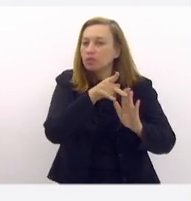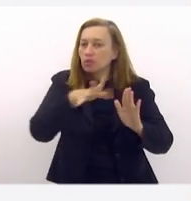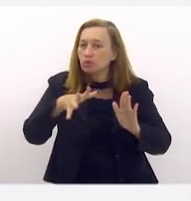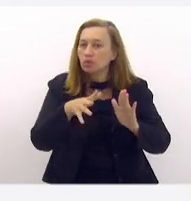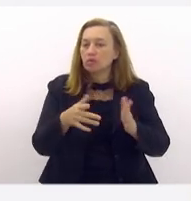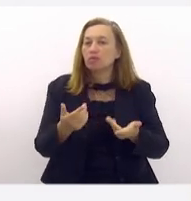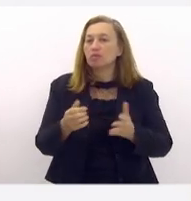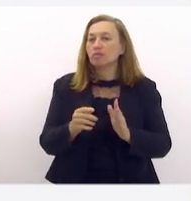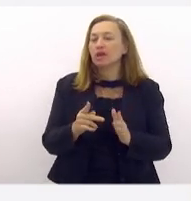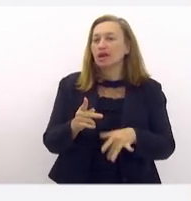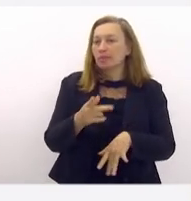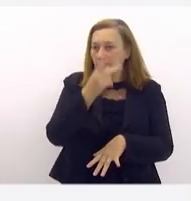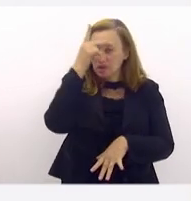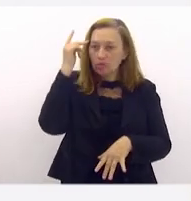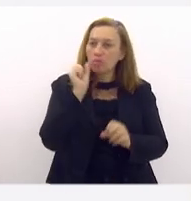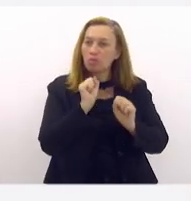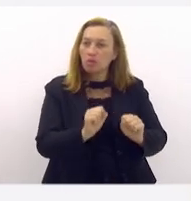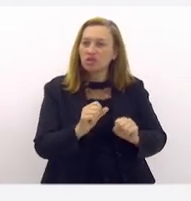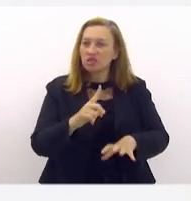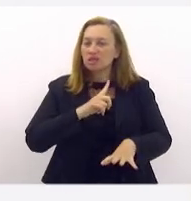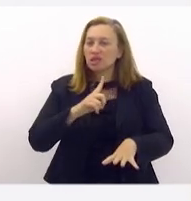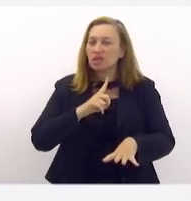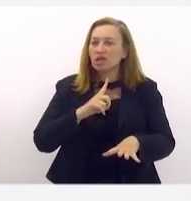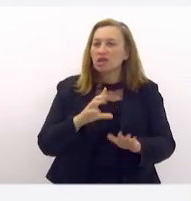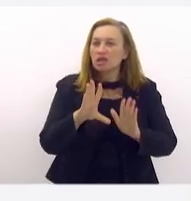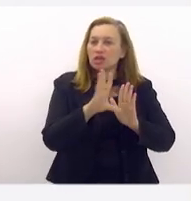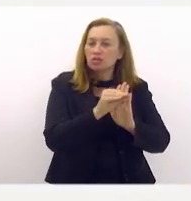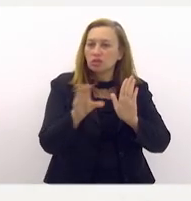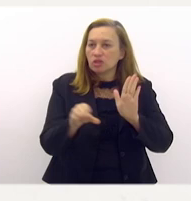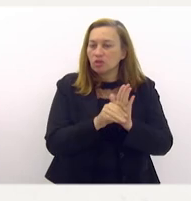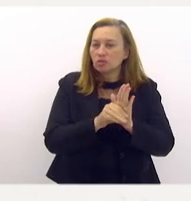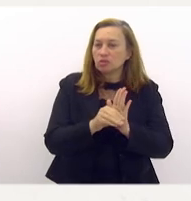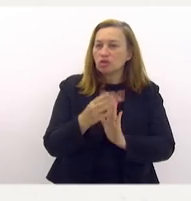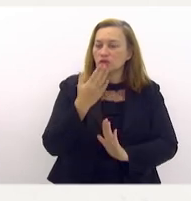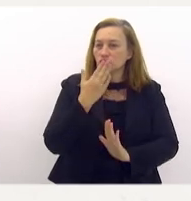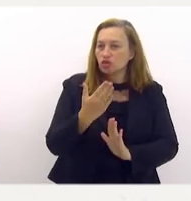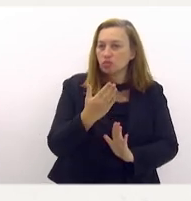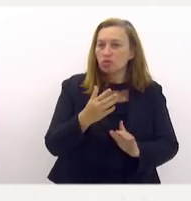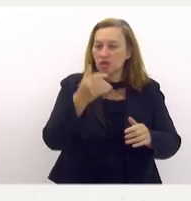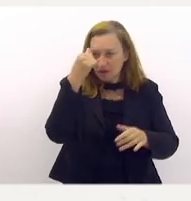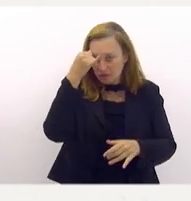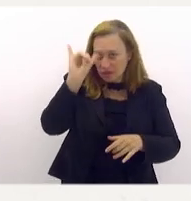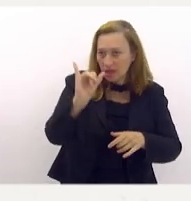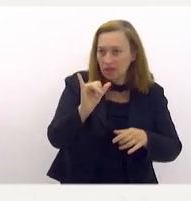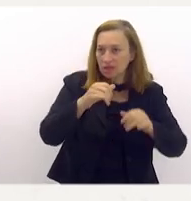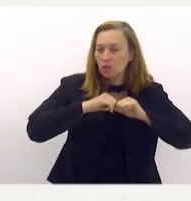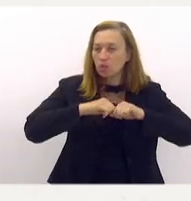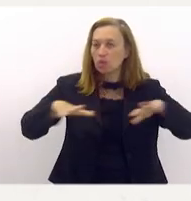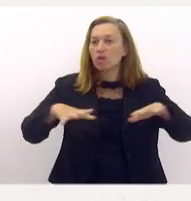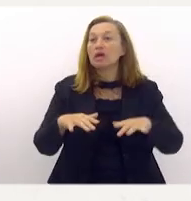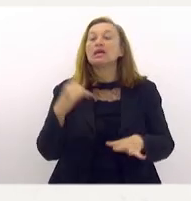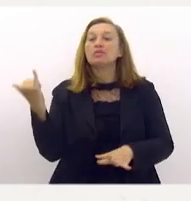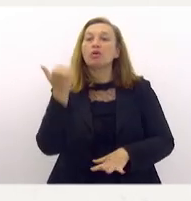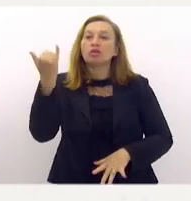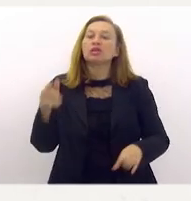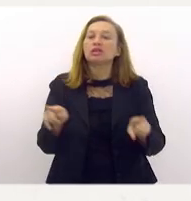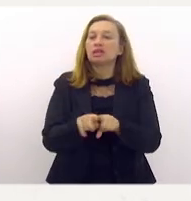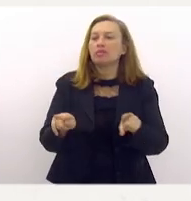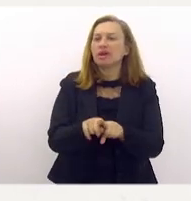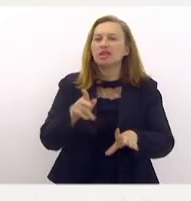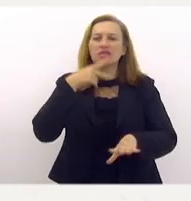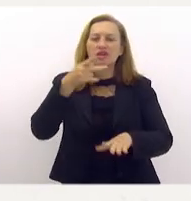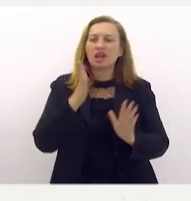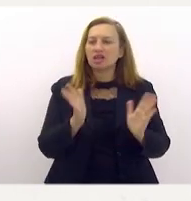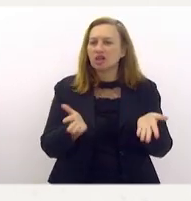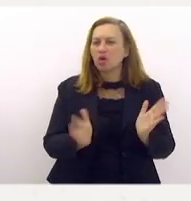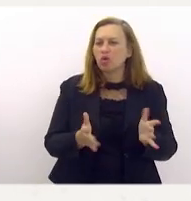tipo de conteúdo e evitar que ele seja publicado. E aí, uma questão muito importante de ser tratada aqui